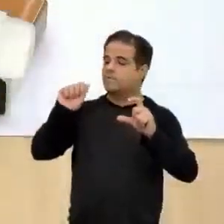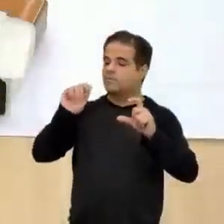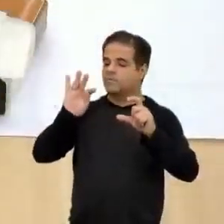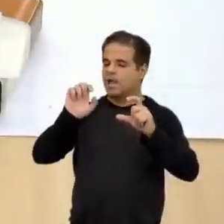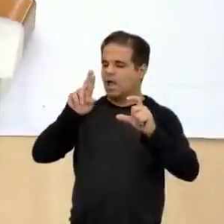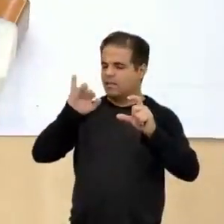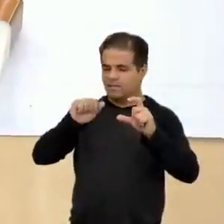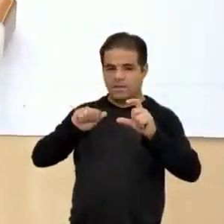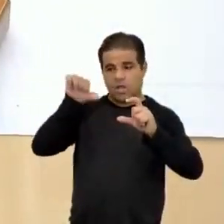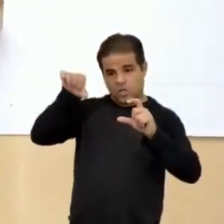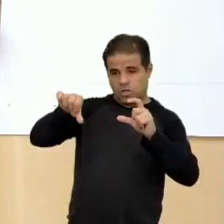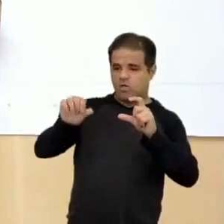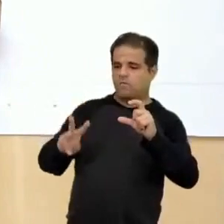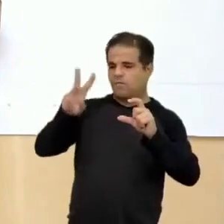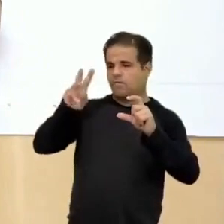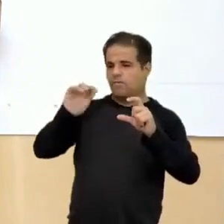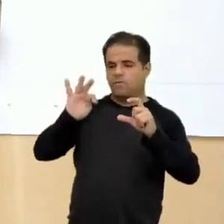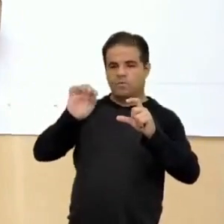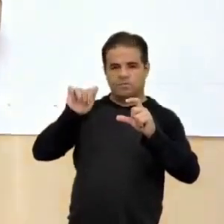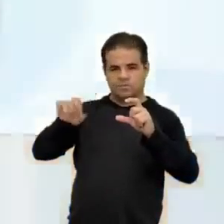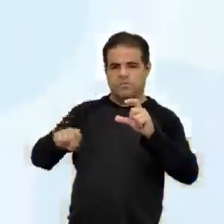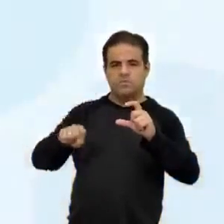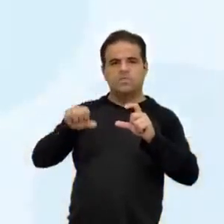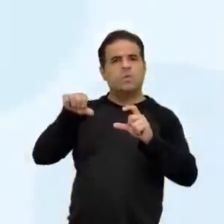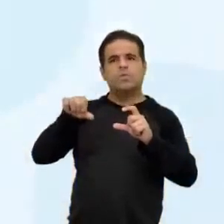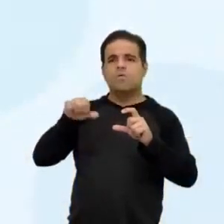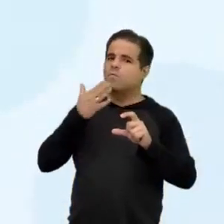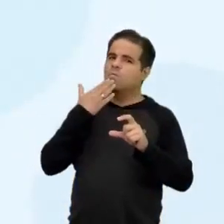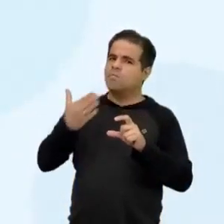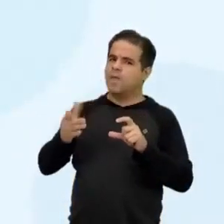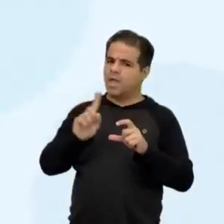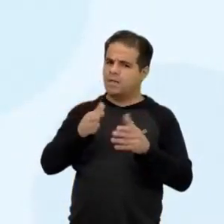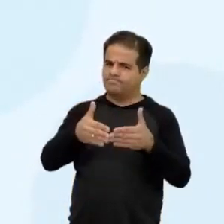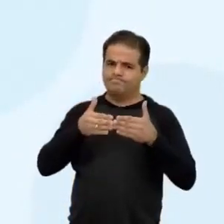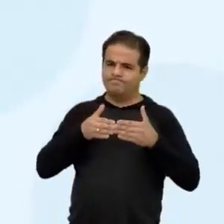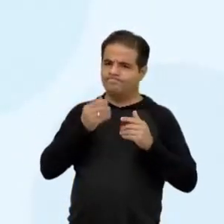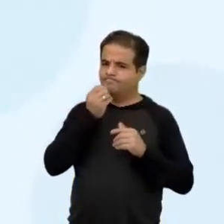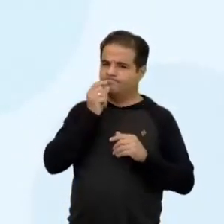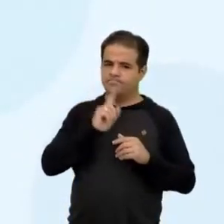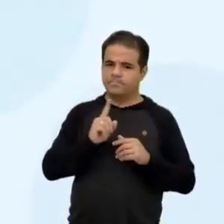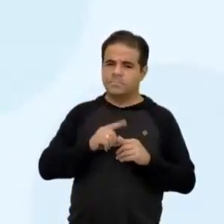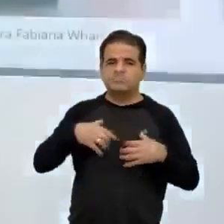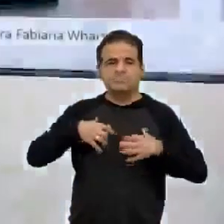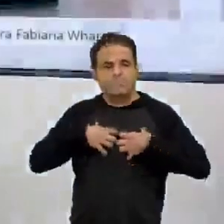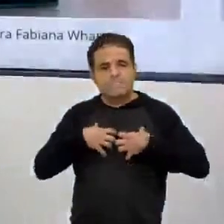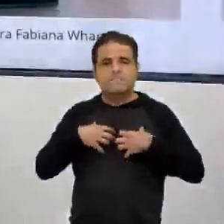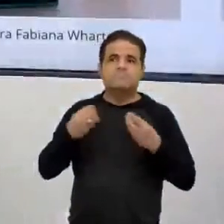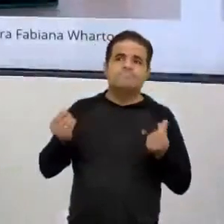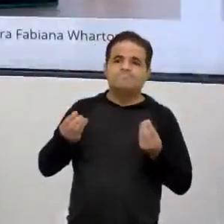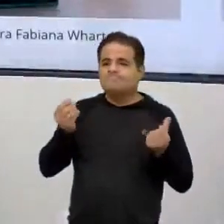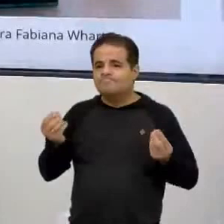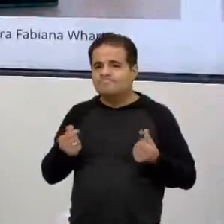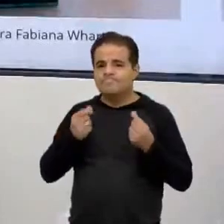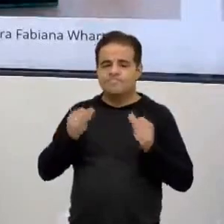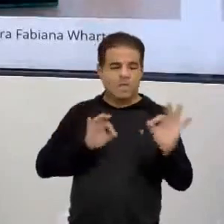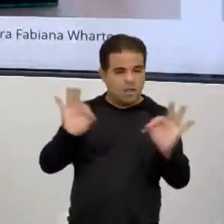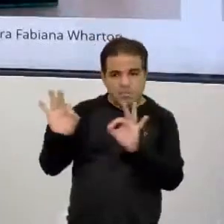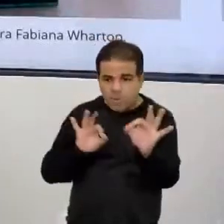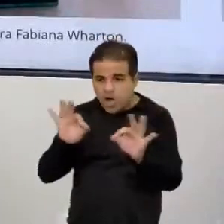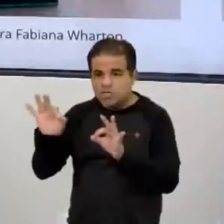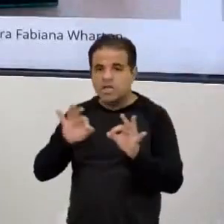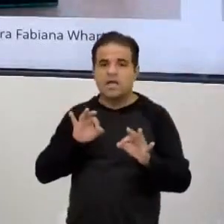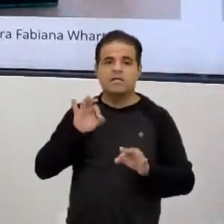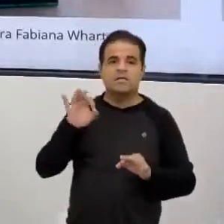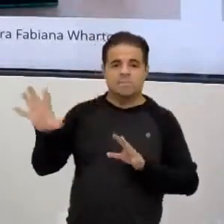volts. A bateria 9 volts eu não recomendo muito, tá? Porque eu sinto que nesses projetos que a gente fica